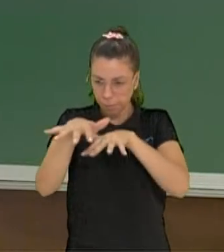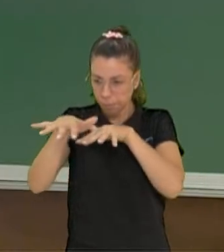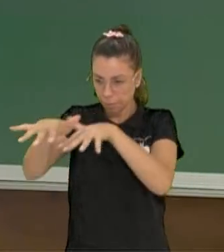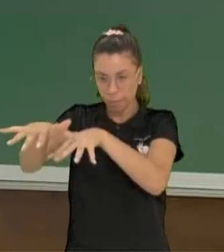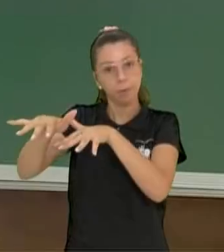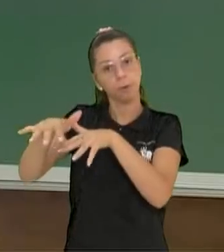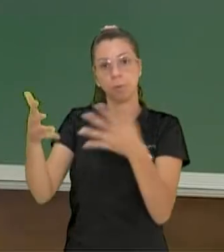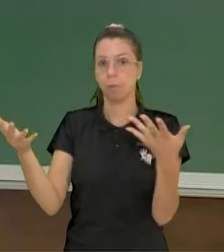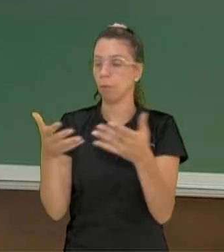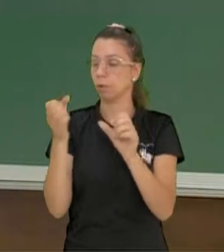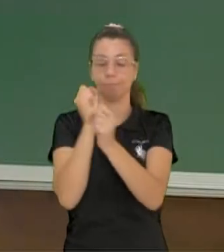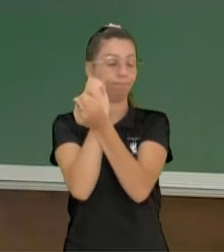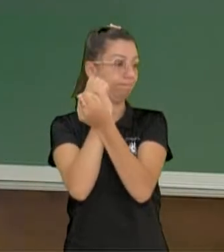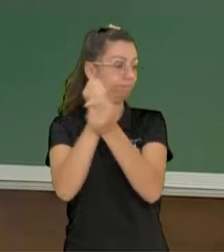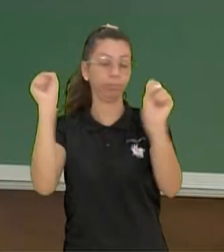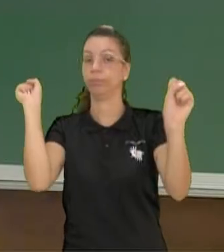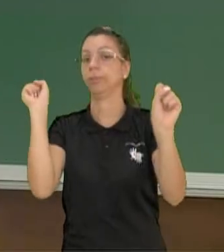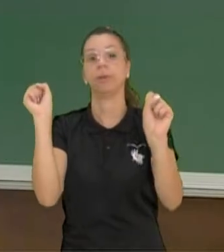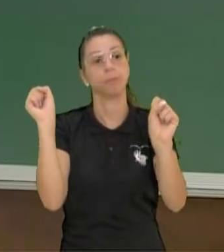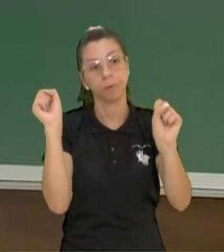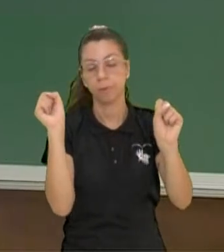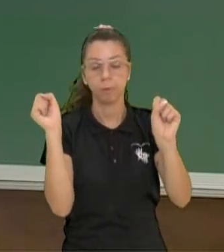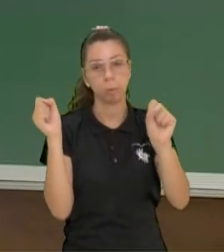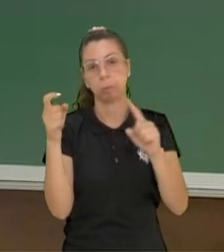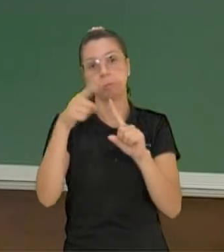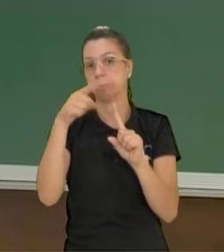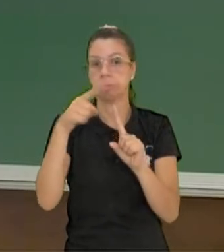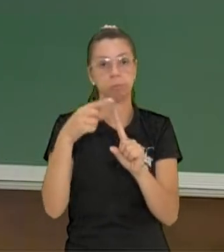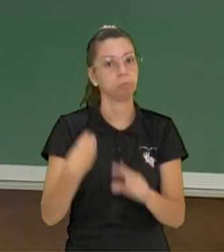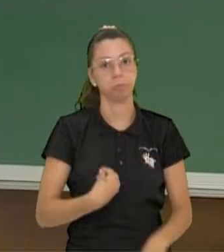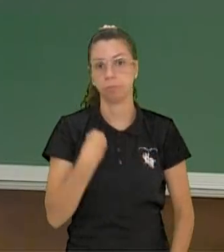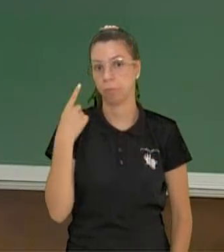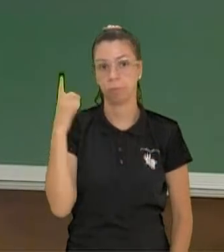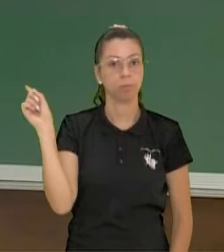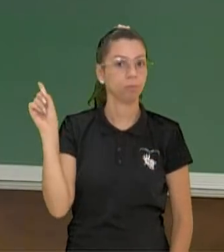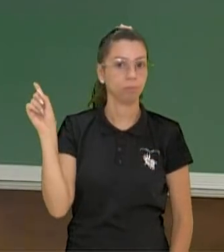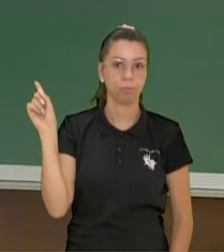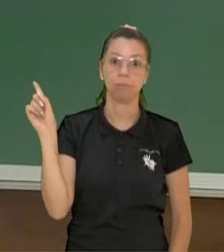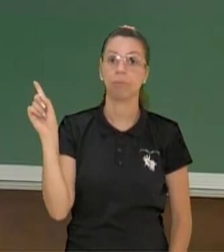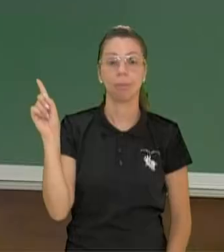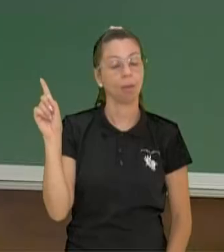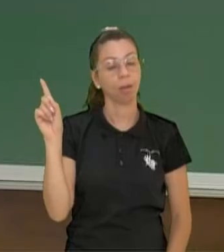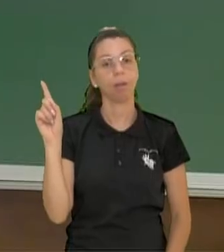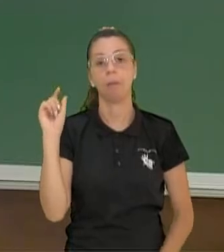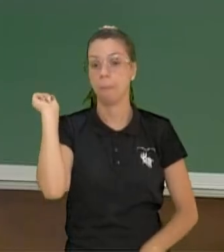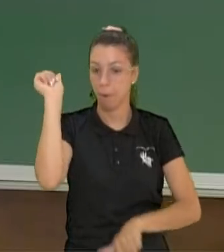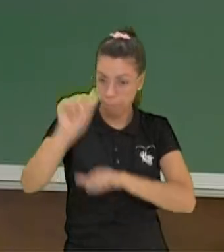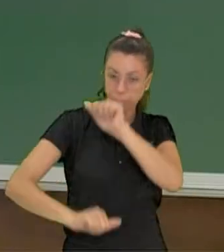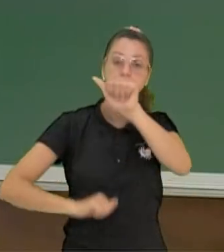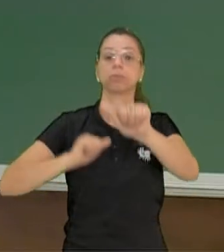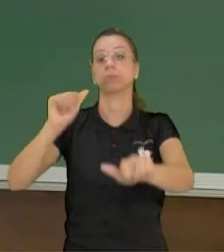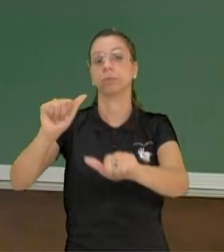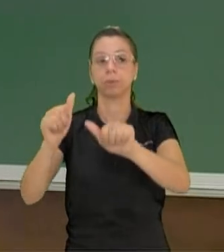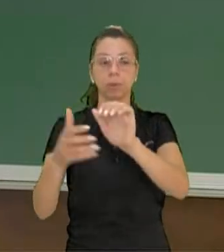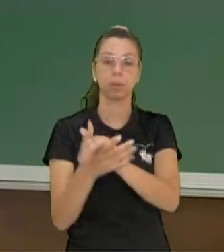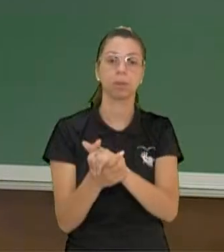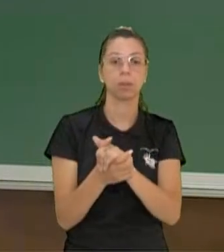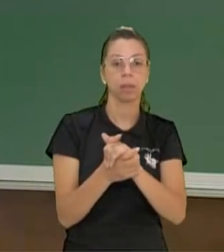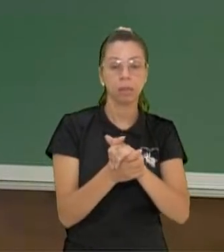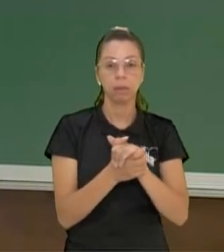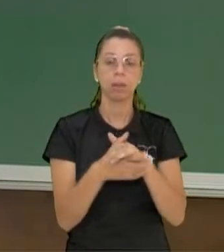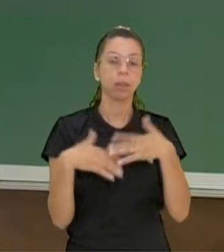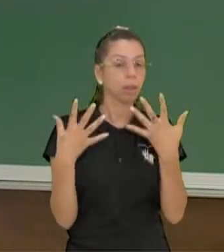hoje é impossível, não existe mais esse tipo de estacionamento. É uma mudança, é uma ruptura. É nisso que nós temos que